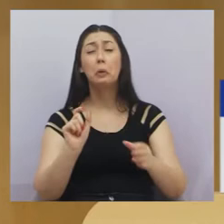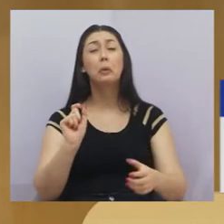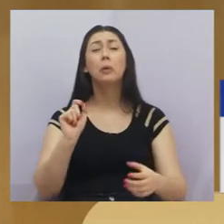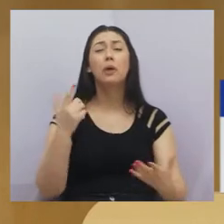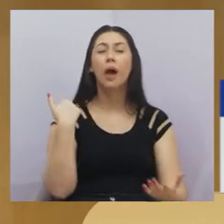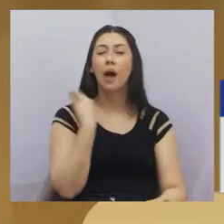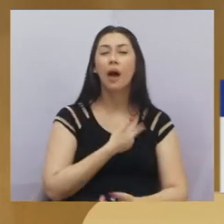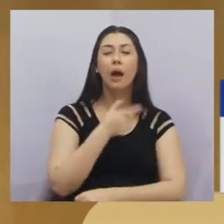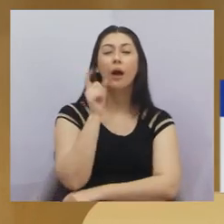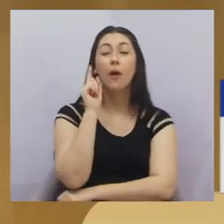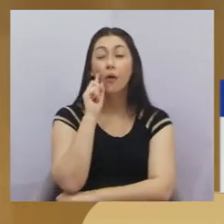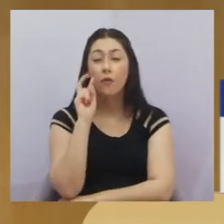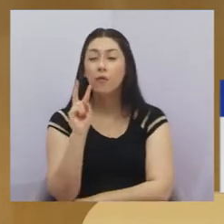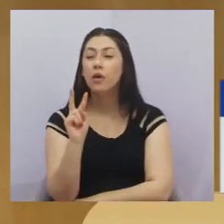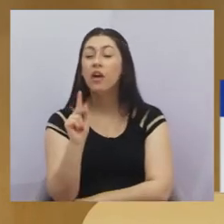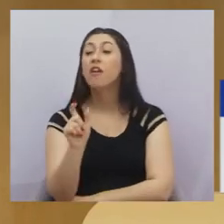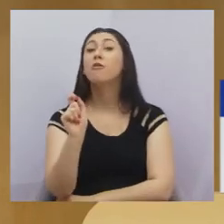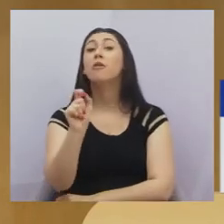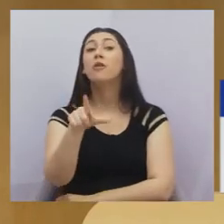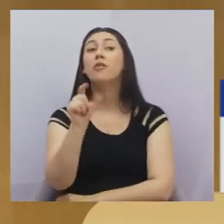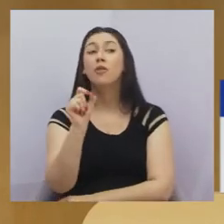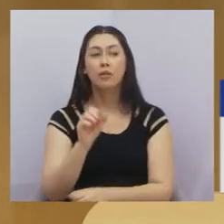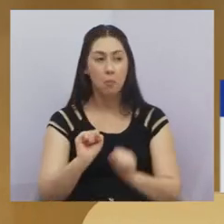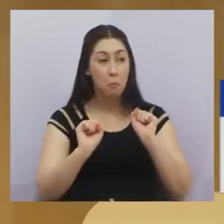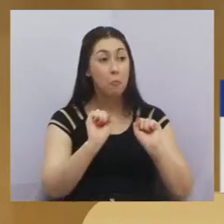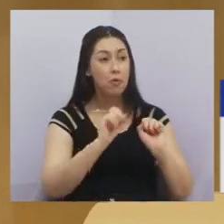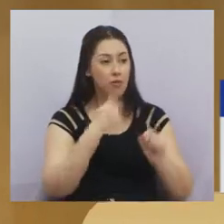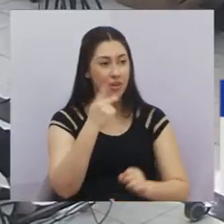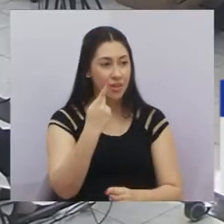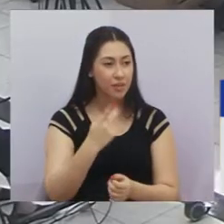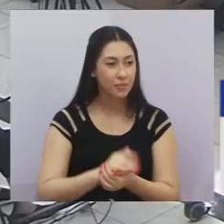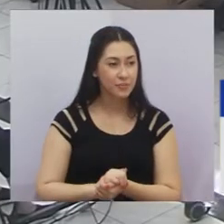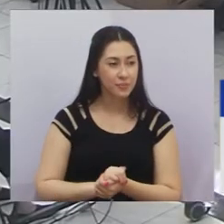olho e falar aqui nessa tribuna quem vai ser nomeado. Pode falar, Hernani.